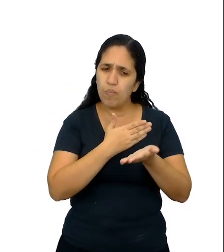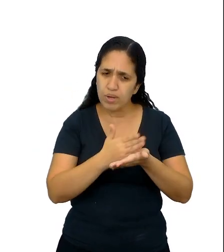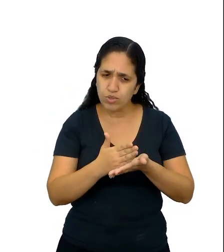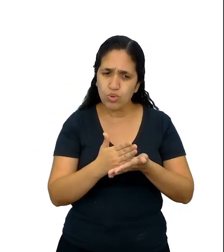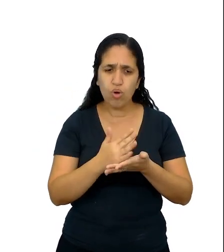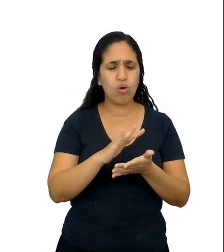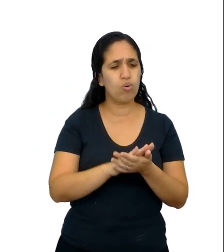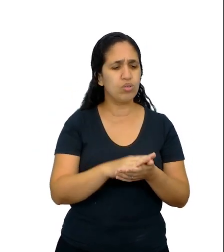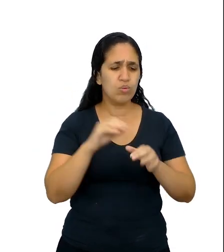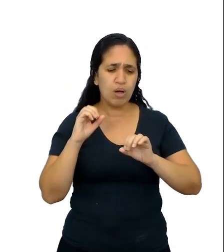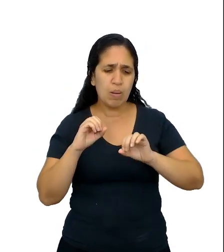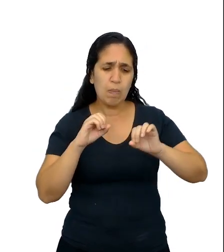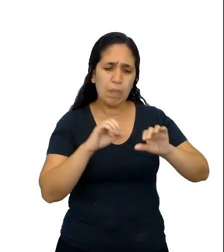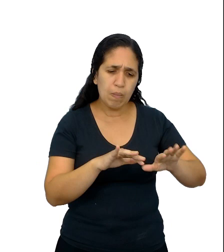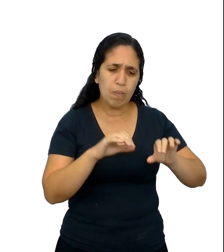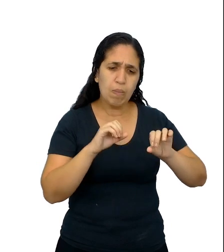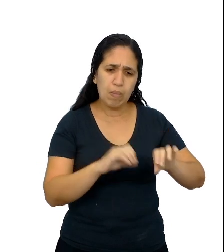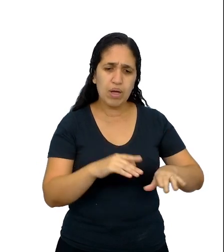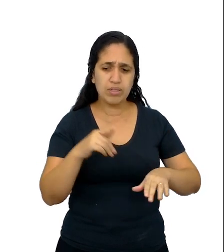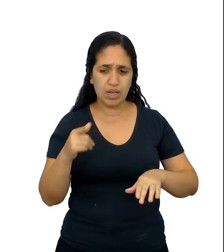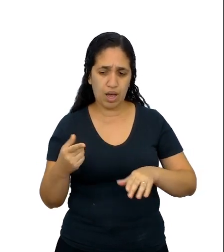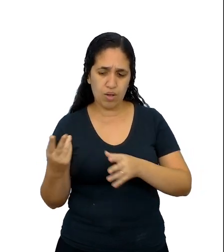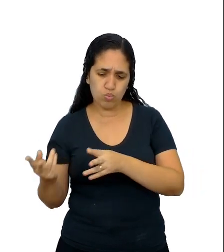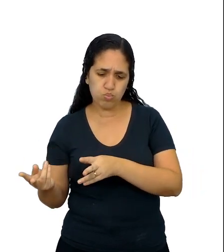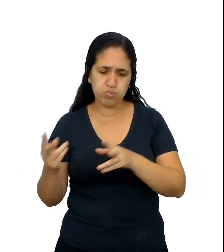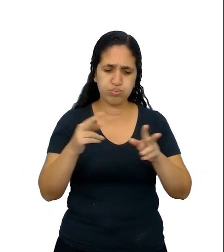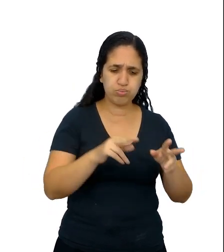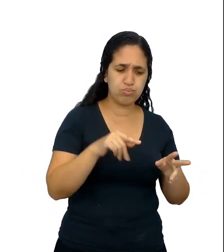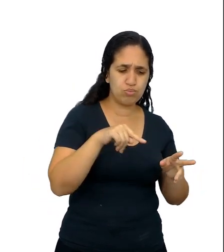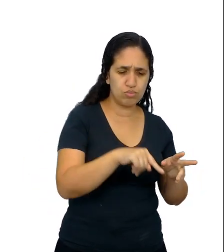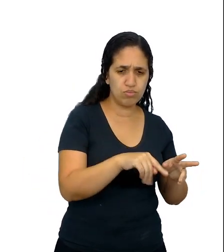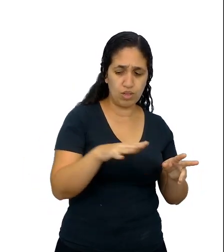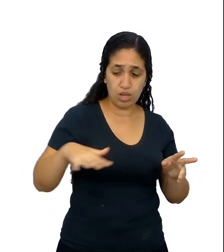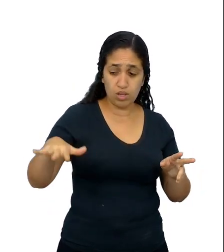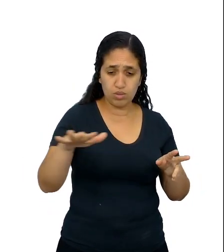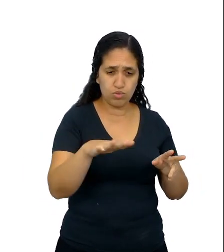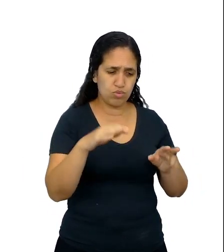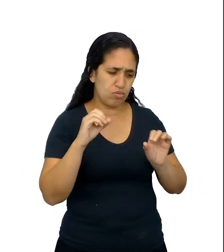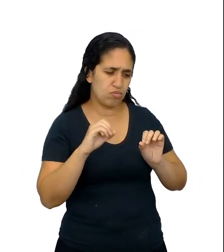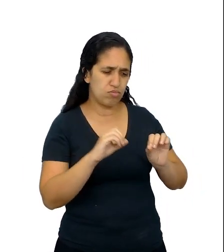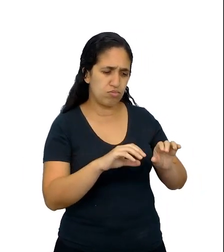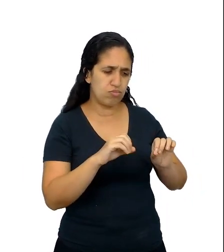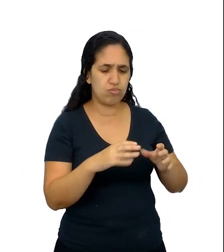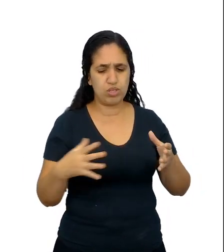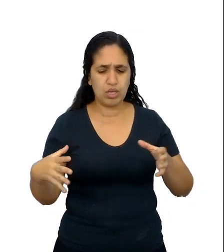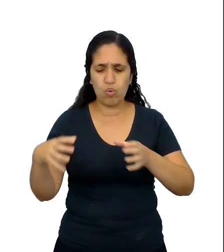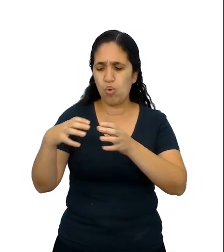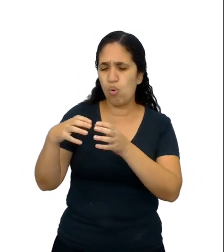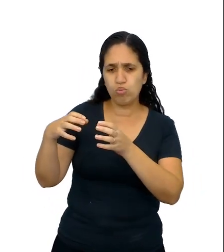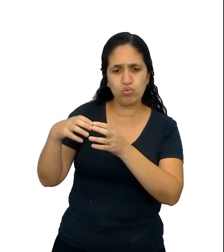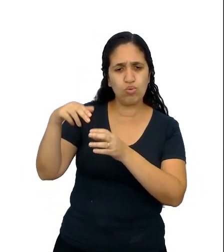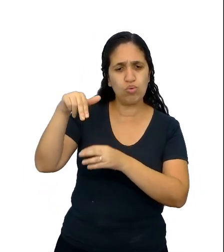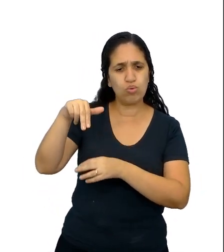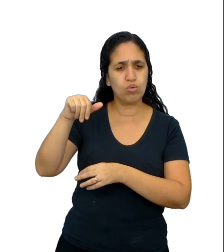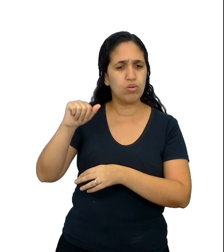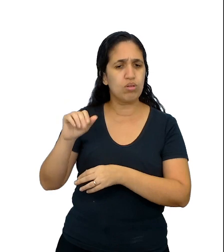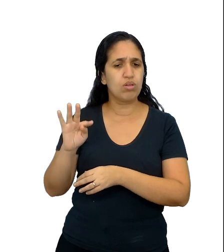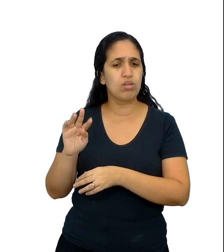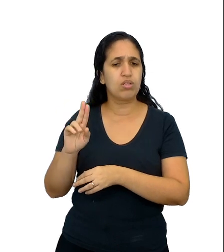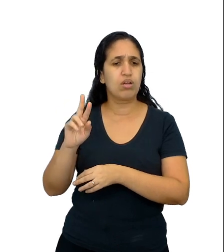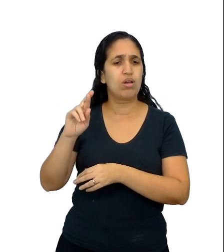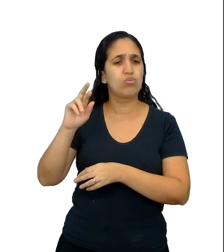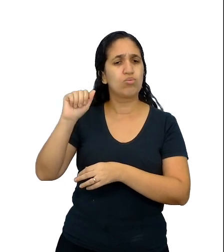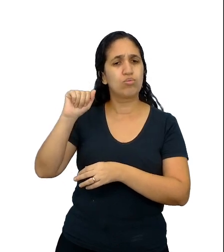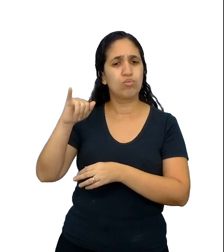para os estudantes, quando eu saio de um campo, quando eu saio do campo, do conjunto dos naturais, dos inteiros, e passo para uma